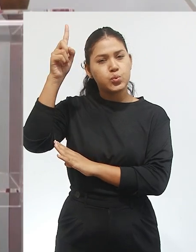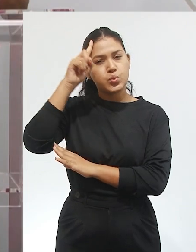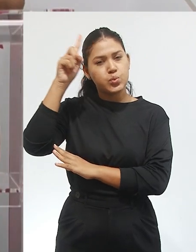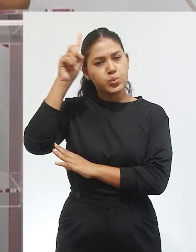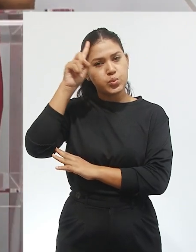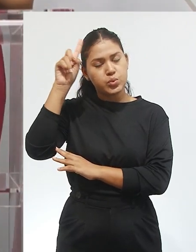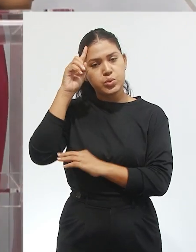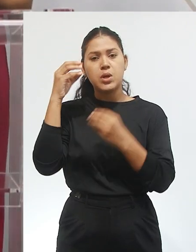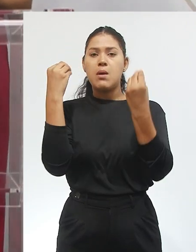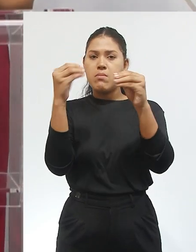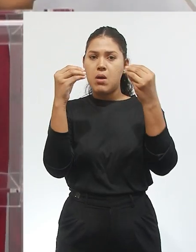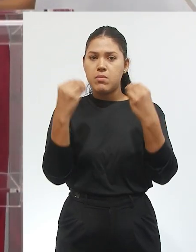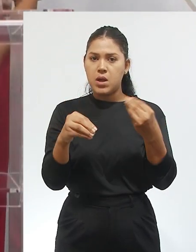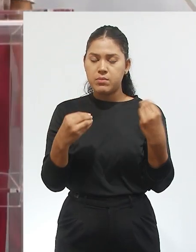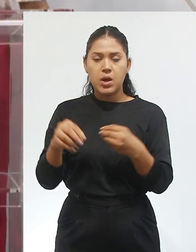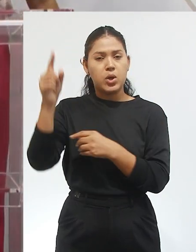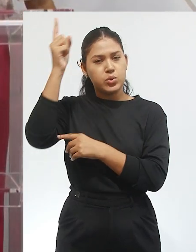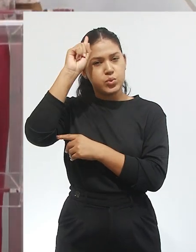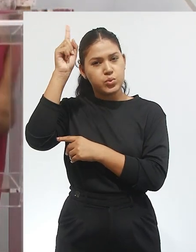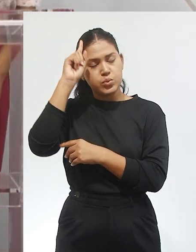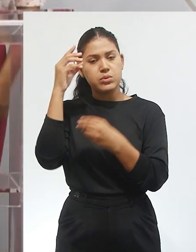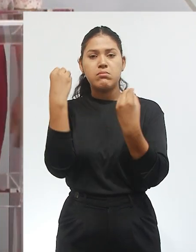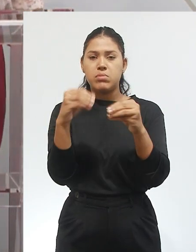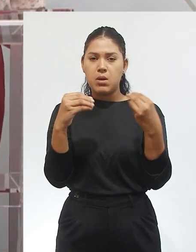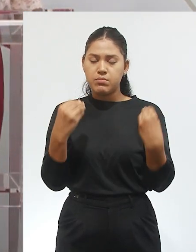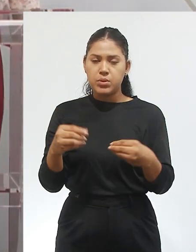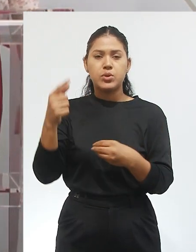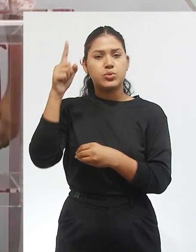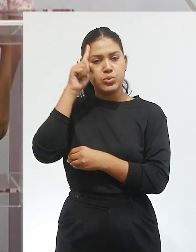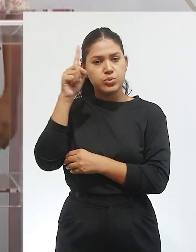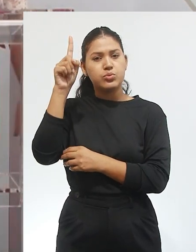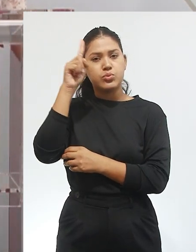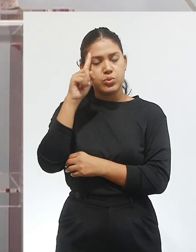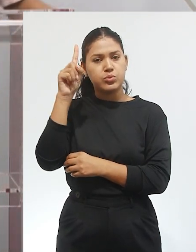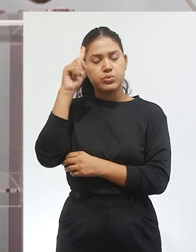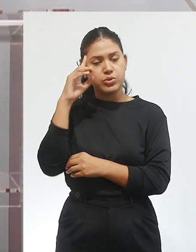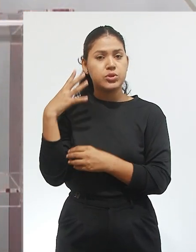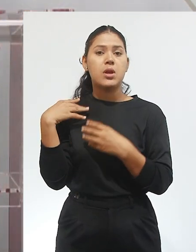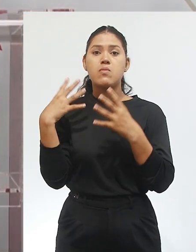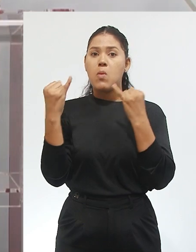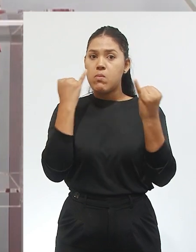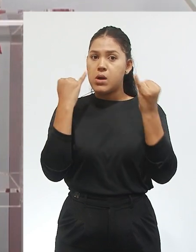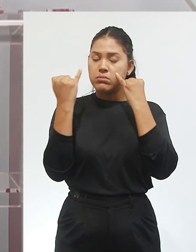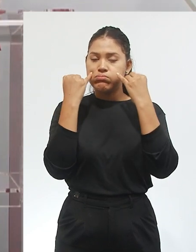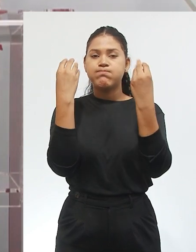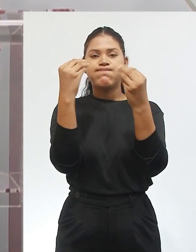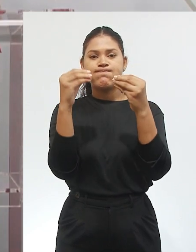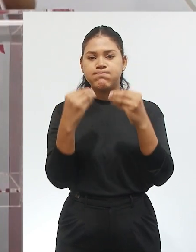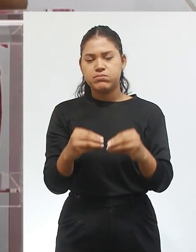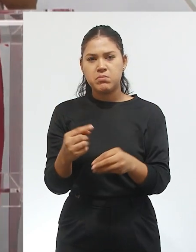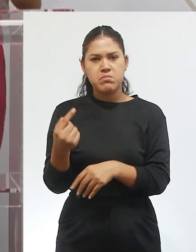seja, todos os fatos, tá, devem ser registrados de forma cronológica. Ou seja, você não vai